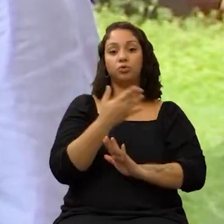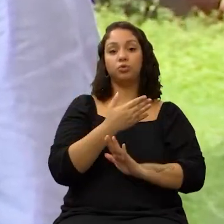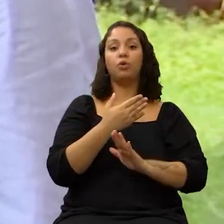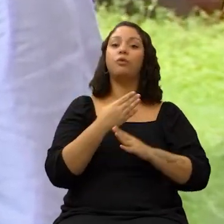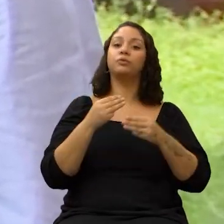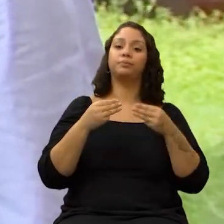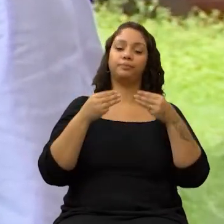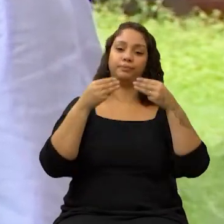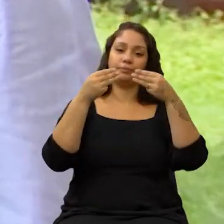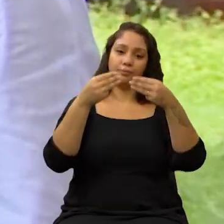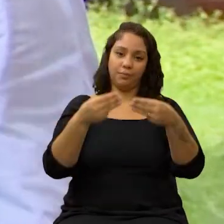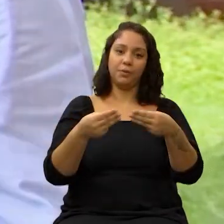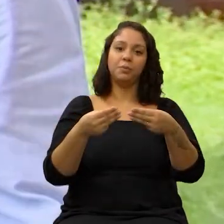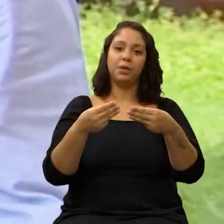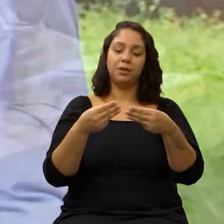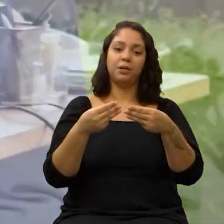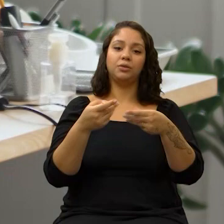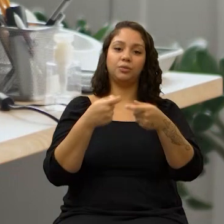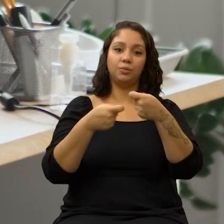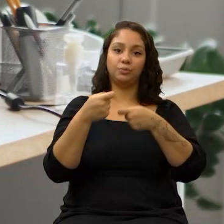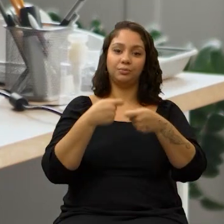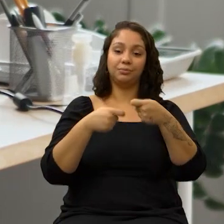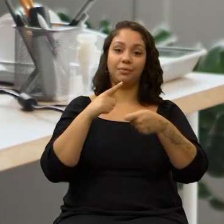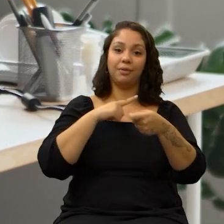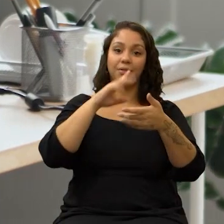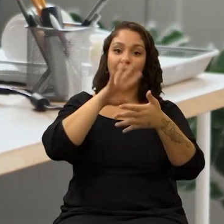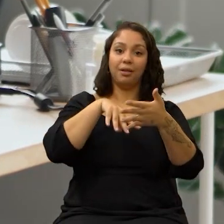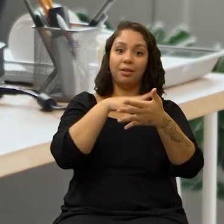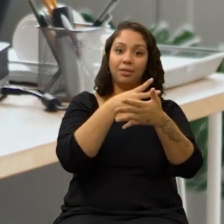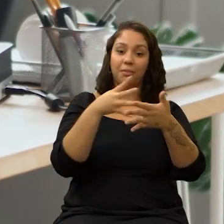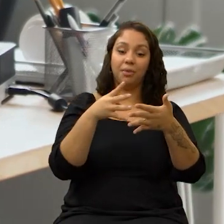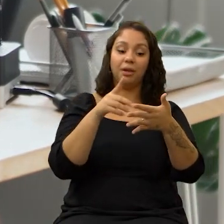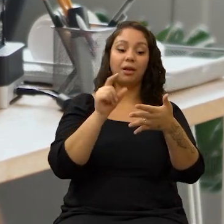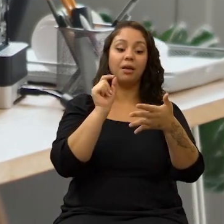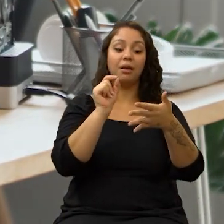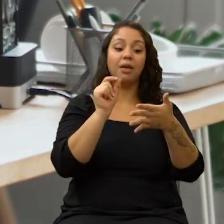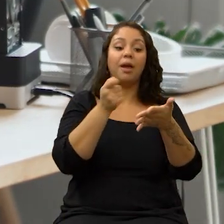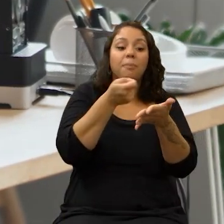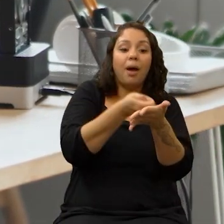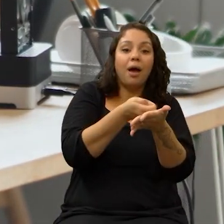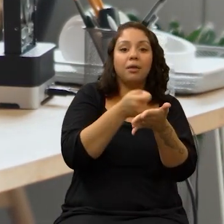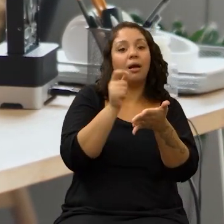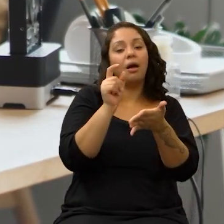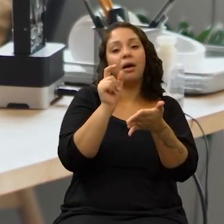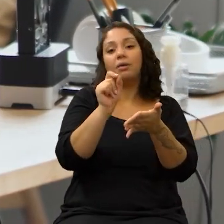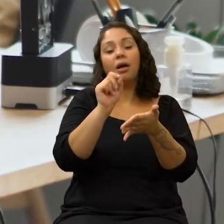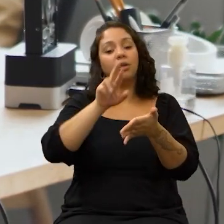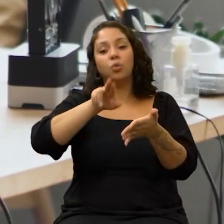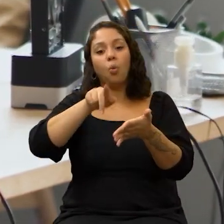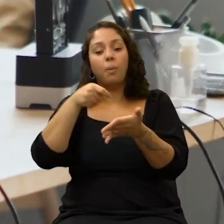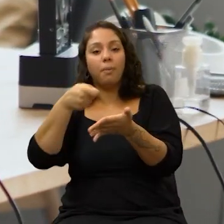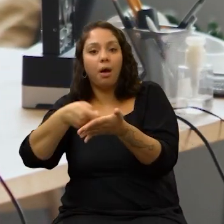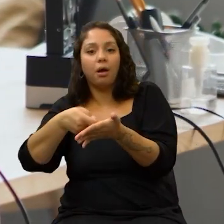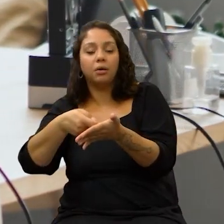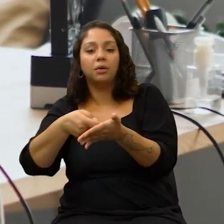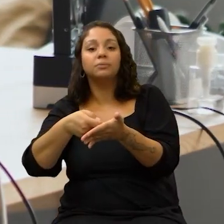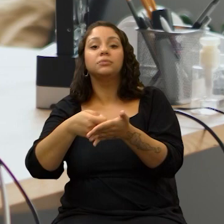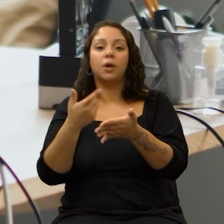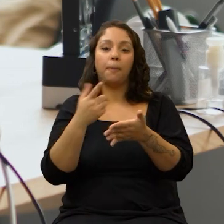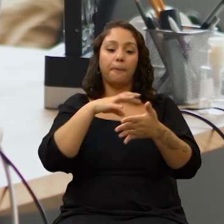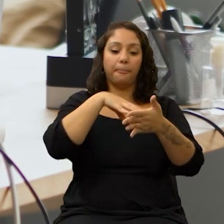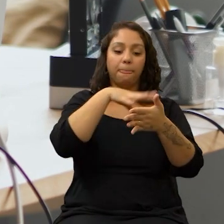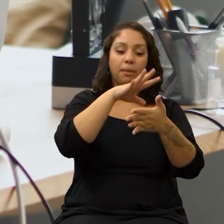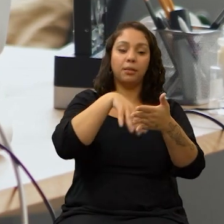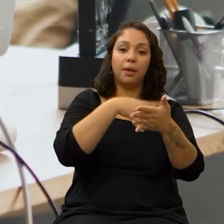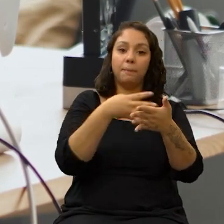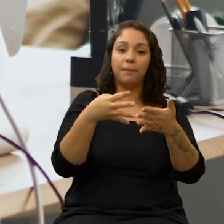da tabela, né? Então alterou aquela faixa que define quem paga e quem não paga. Essa tabela